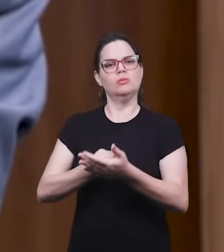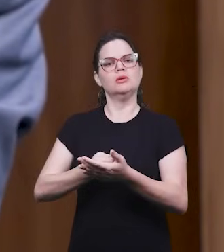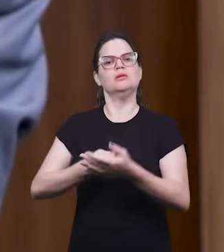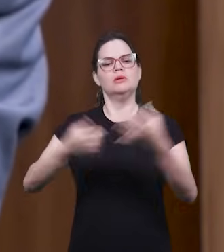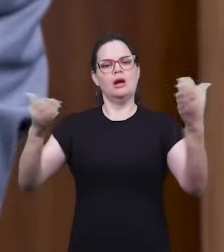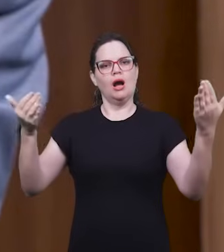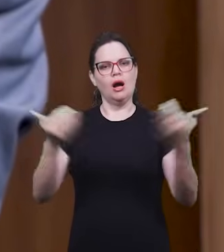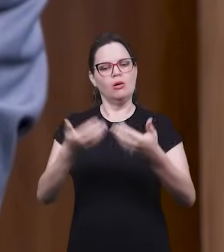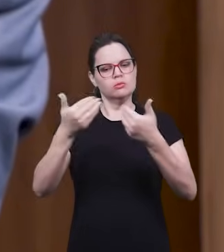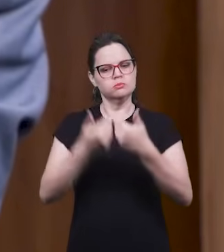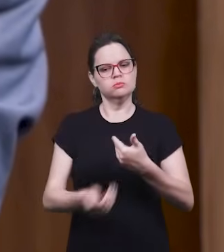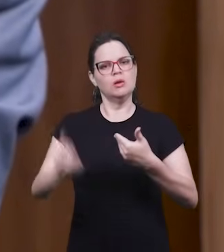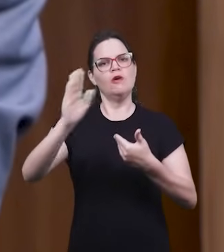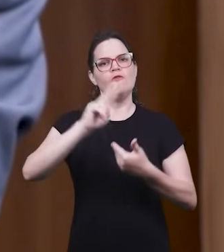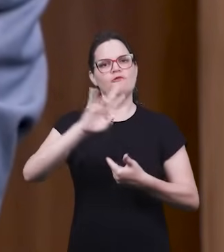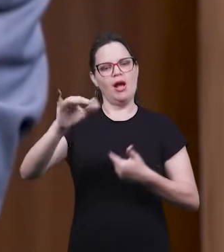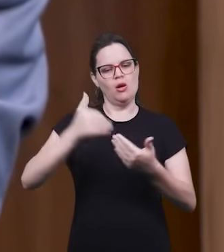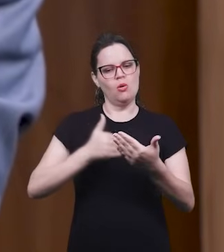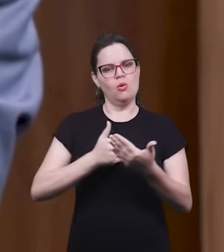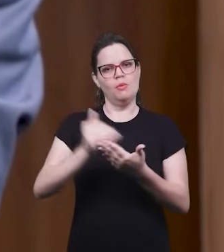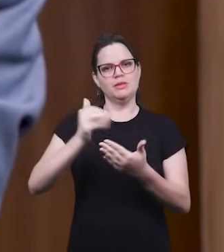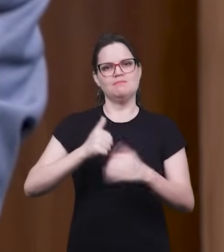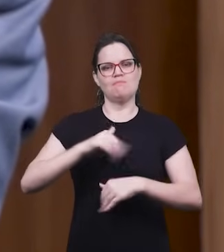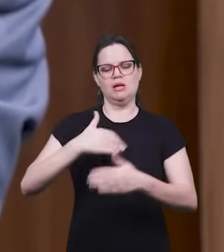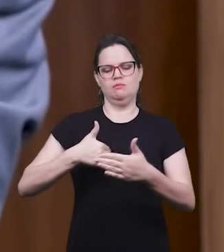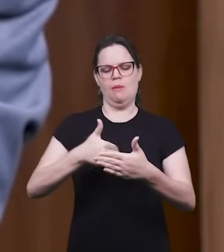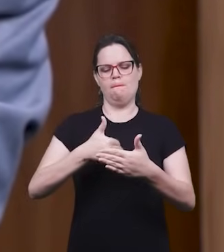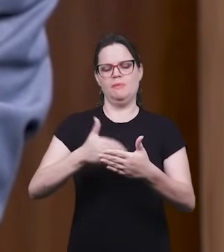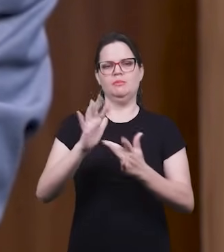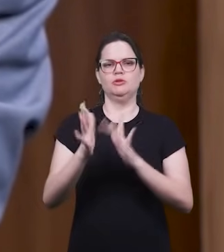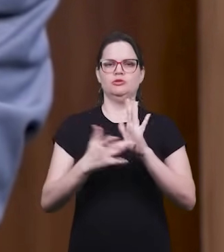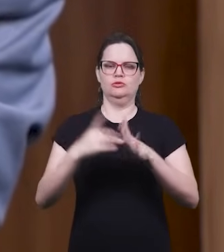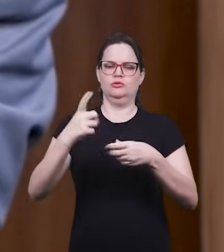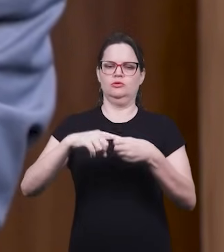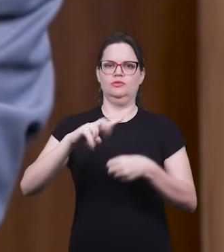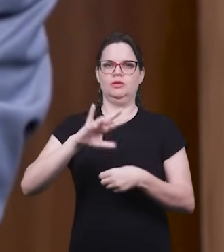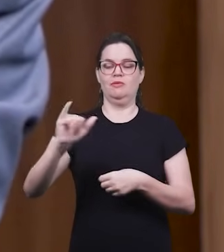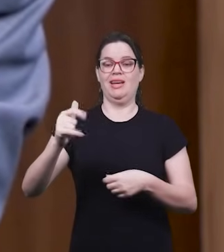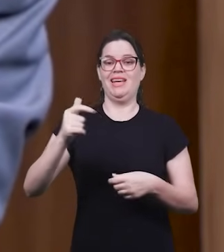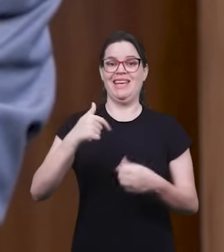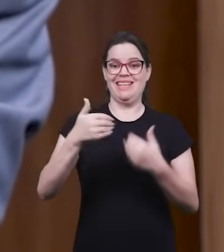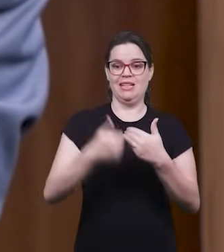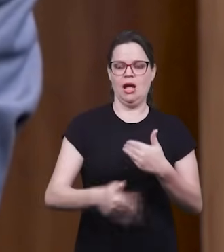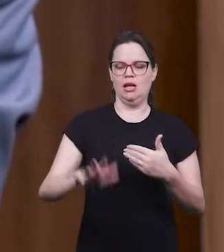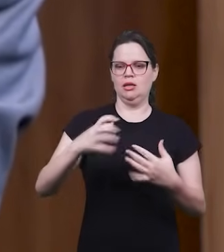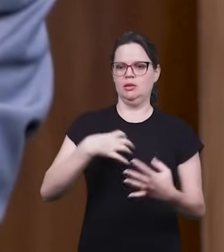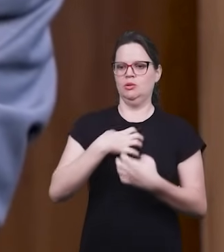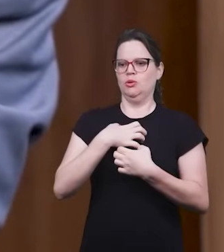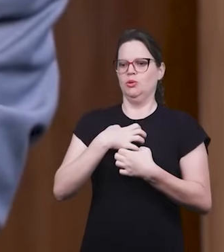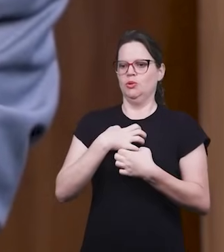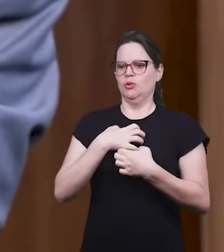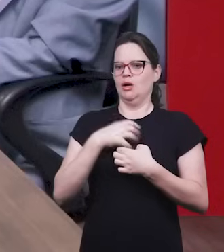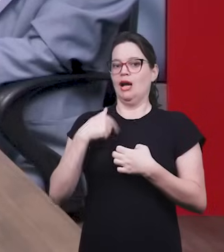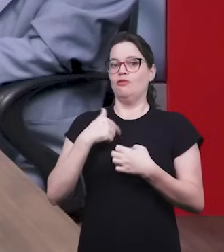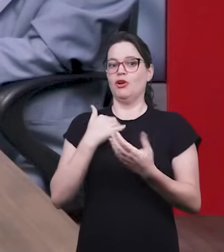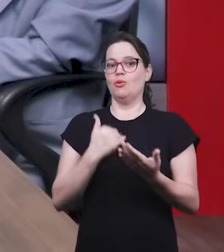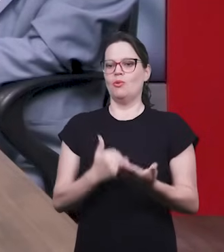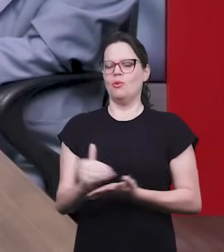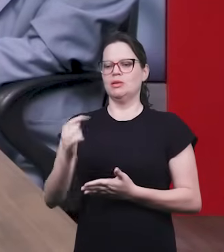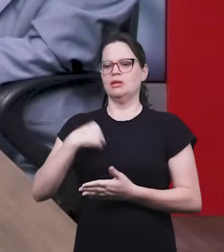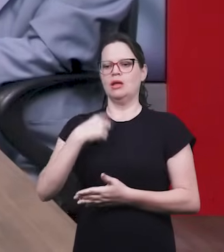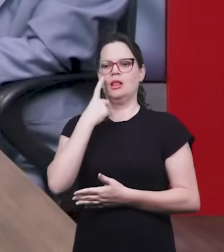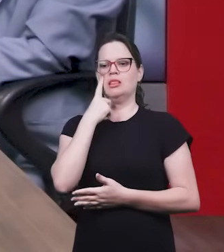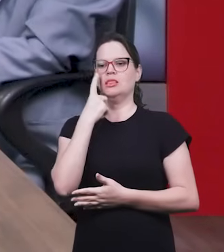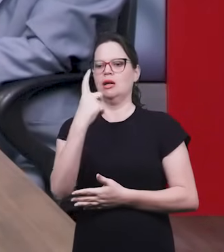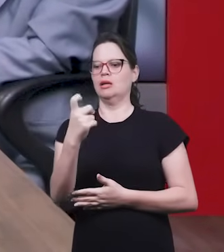a partir daquilo foi que me tocou mais, entendeu? Para a escatologia, lado escatológico,